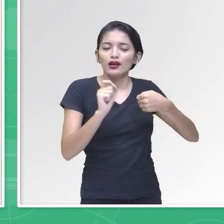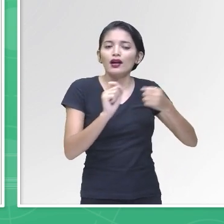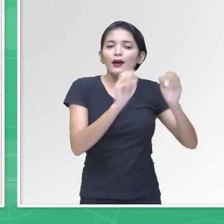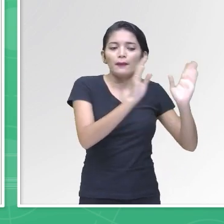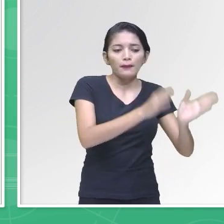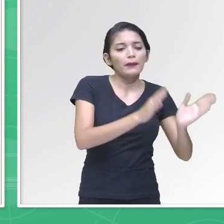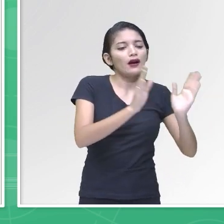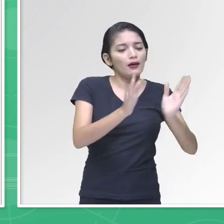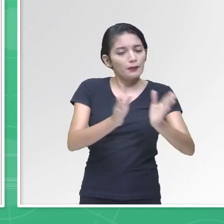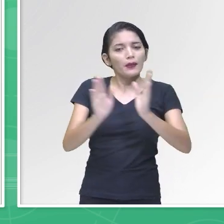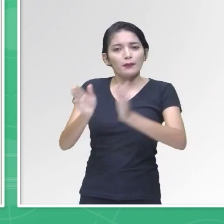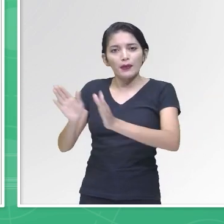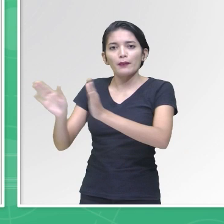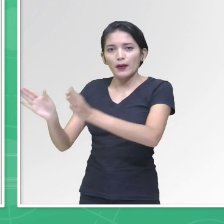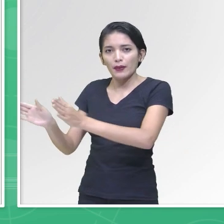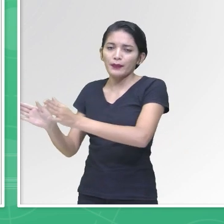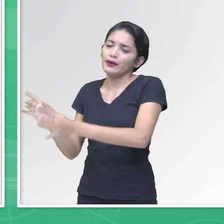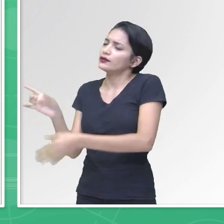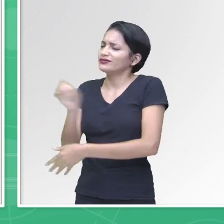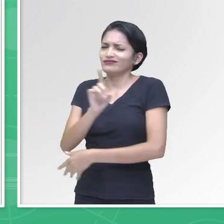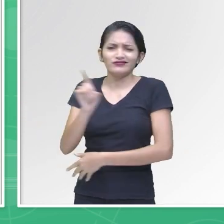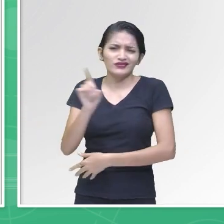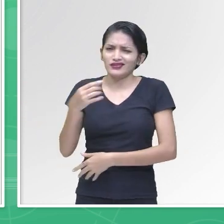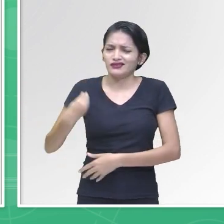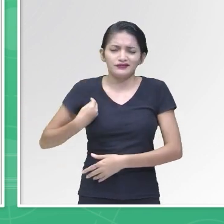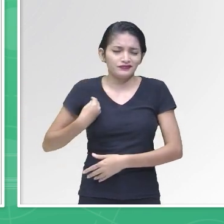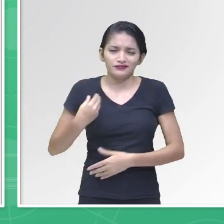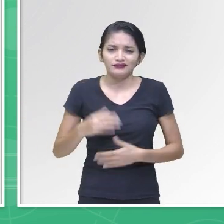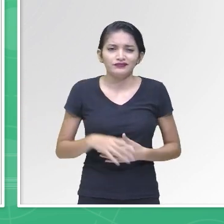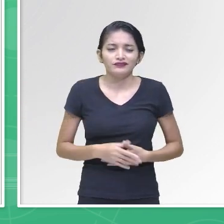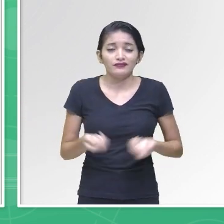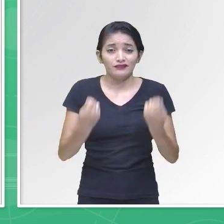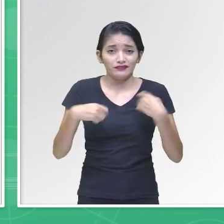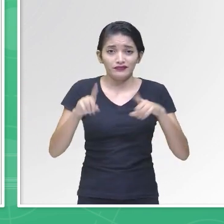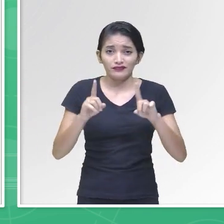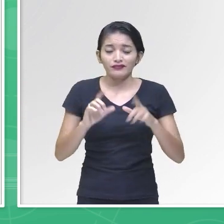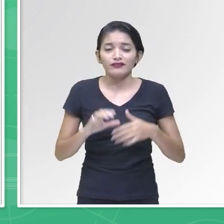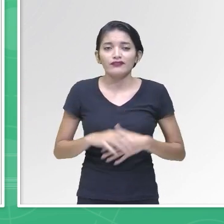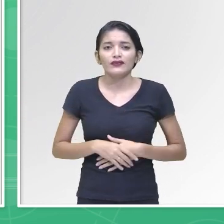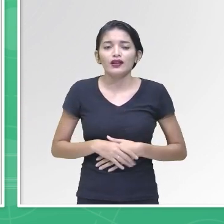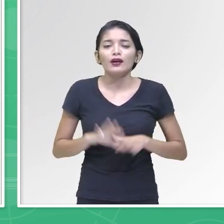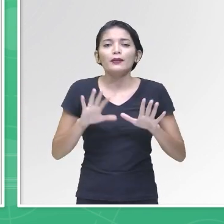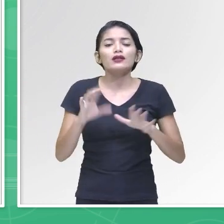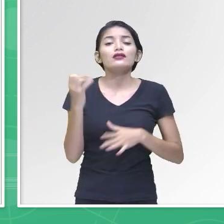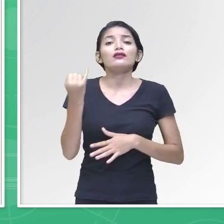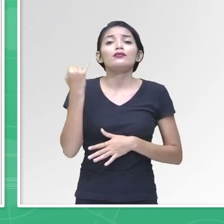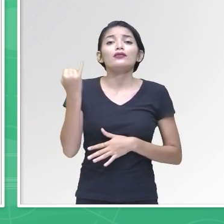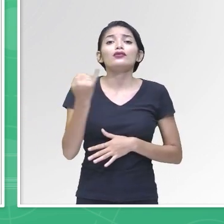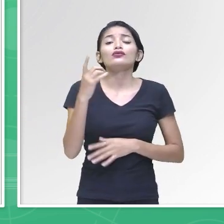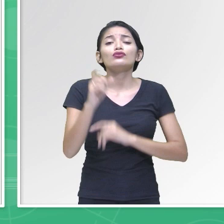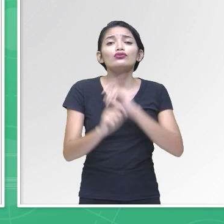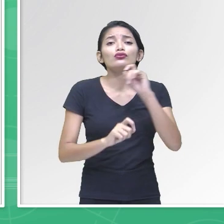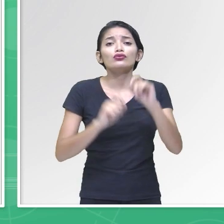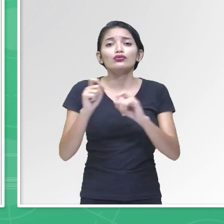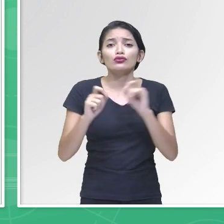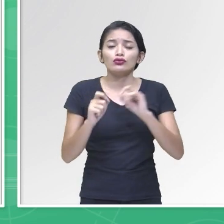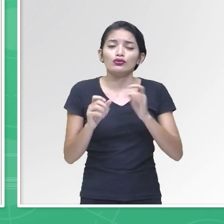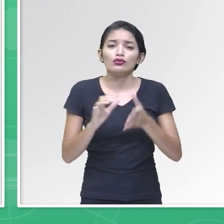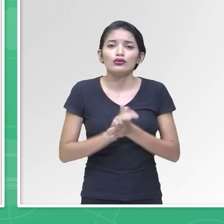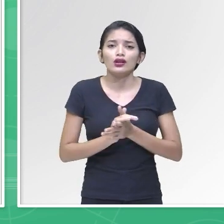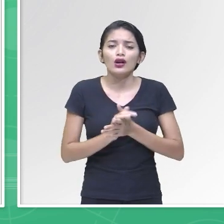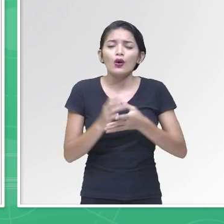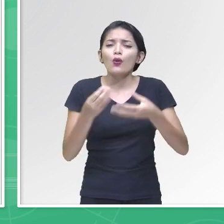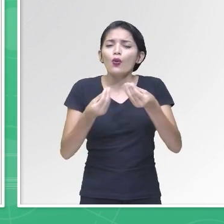por determinadas etapas da vida, sendo importante também a identificação